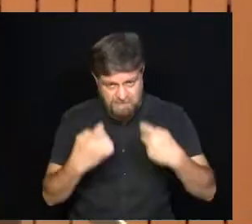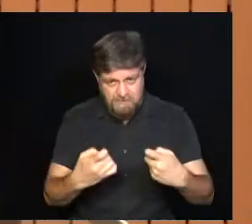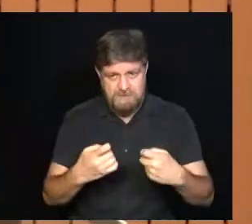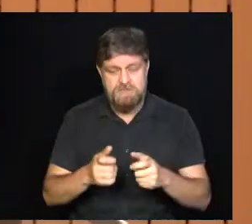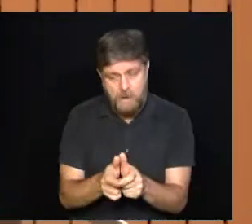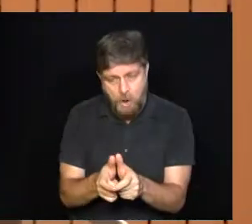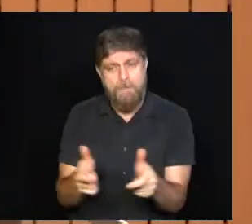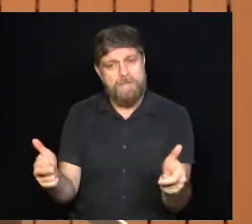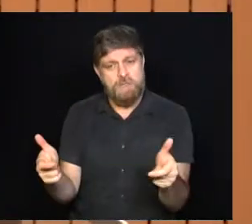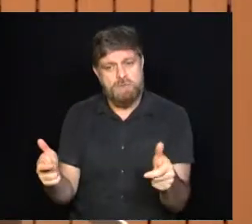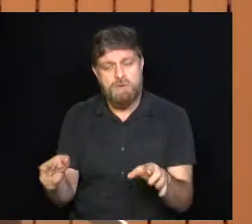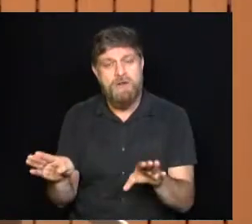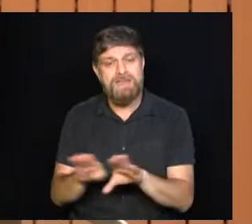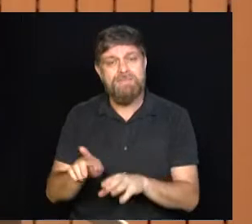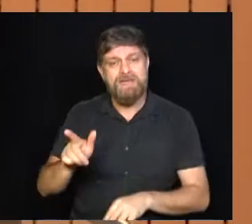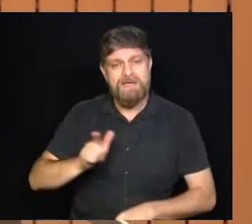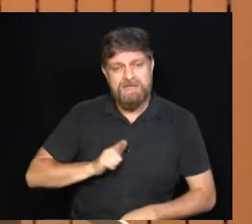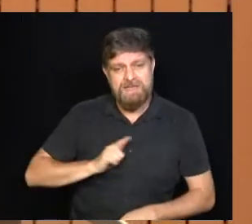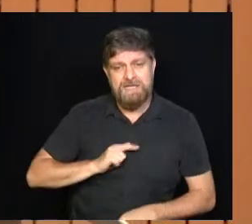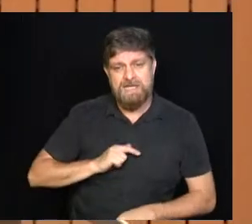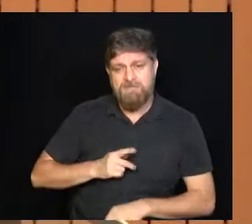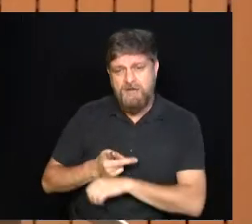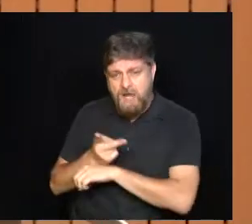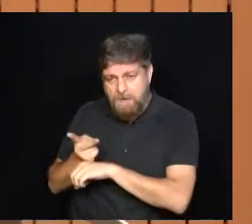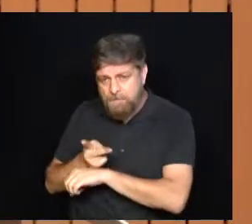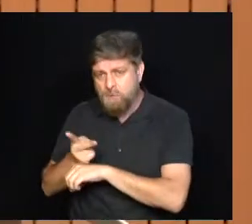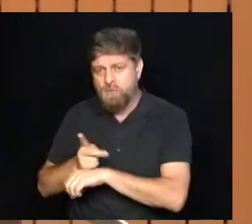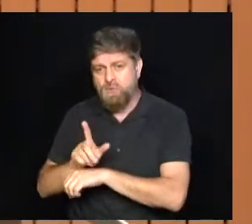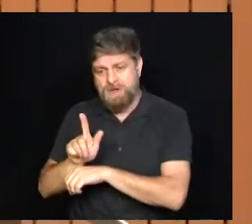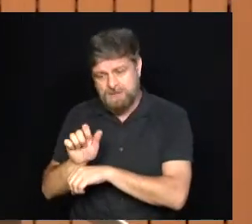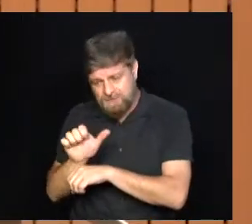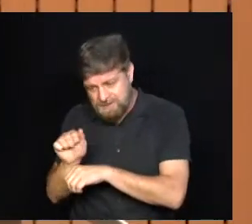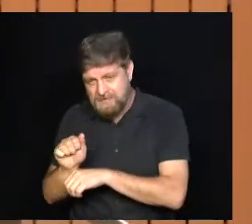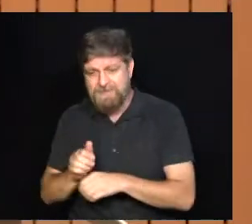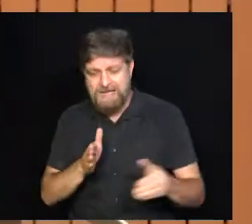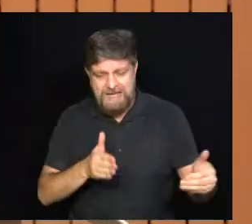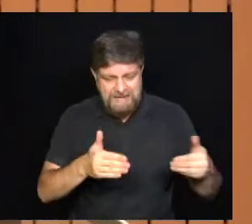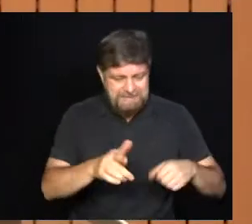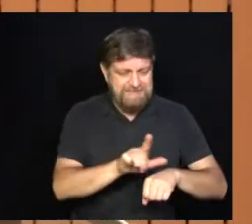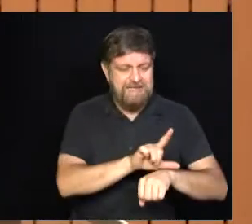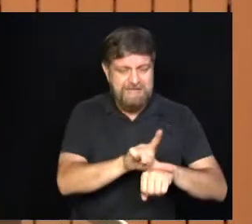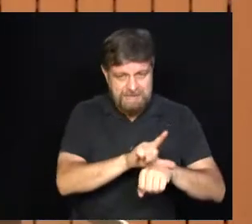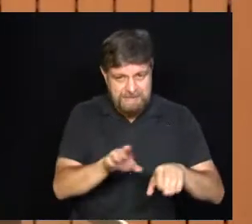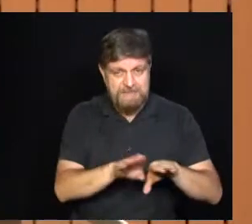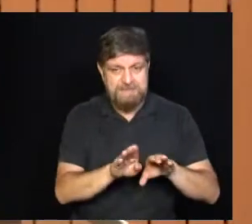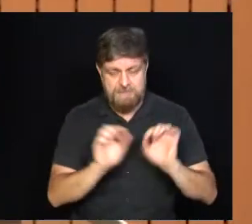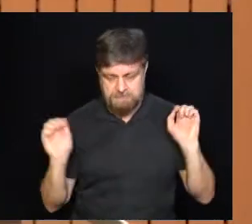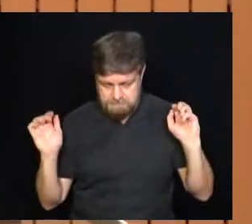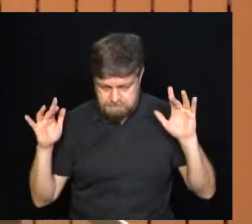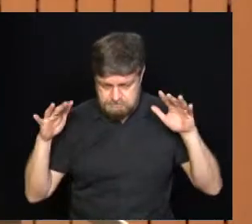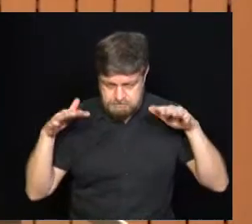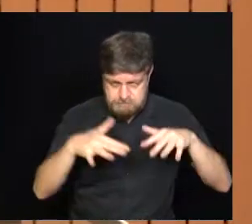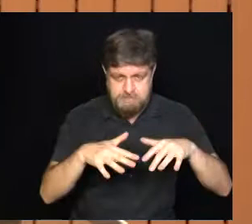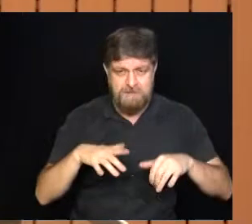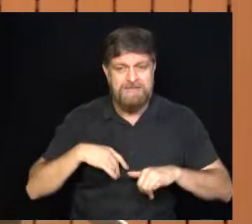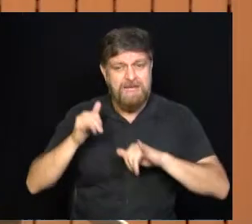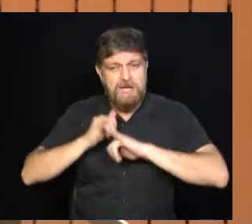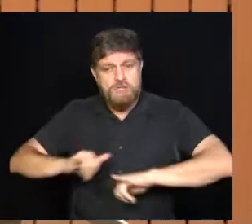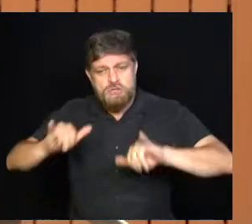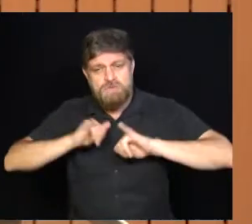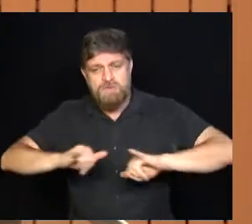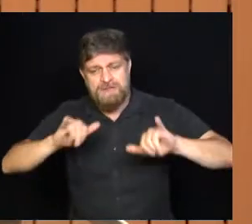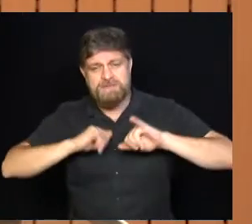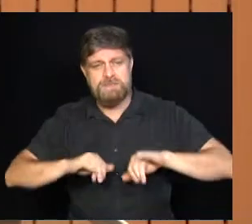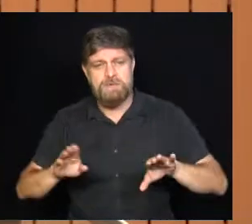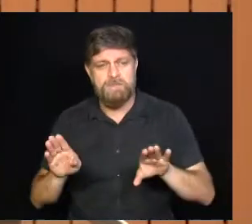temos aí uma procura maior pelo Gama, a Sala Lilás tem sido mais procurada também. A divulgação, além da